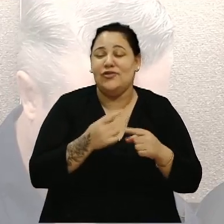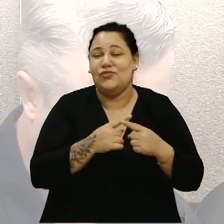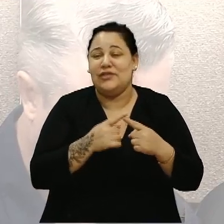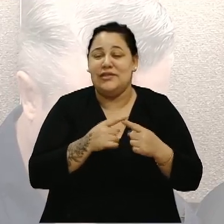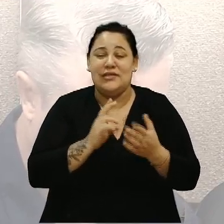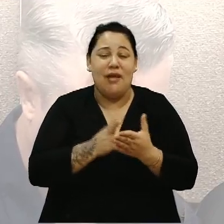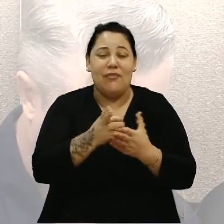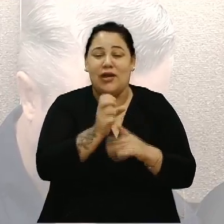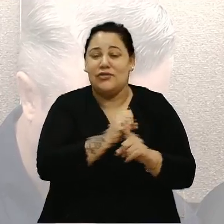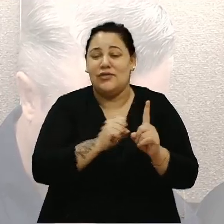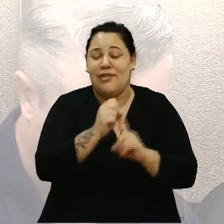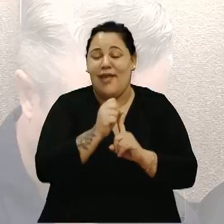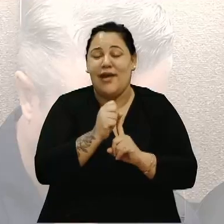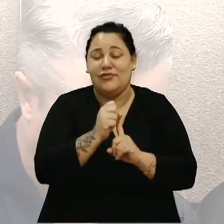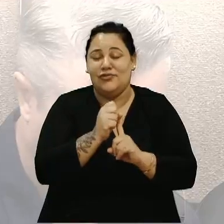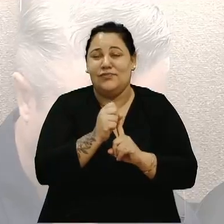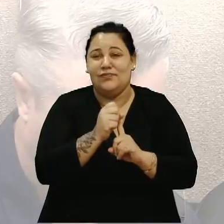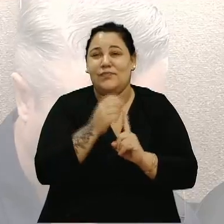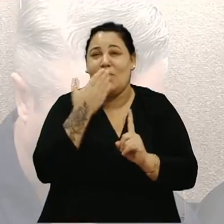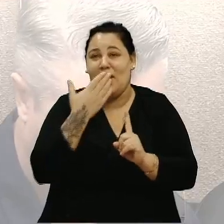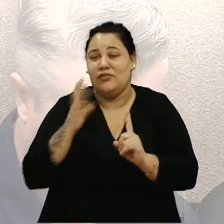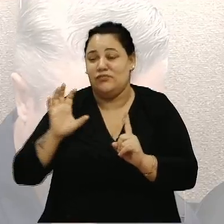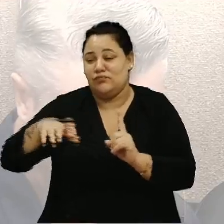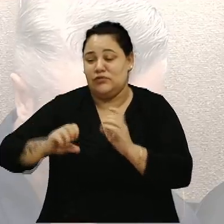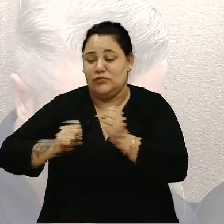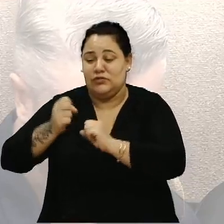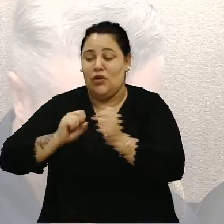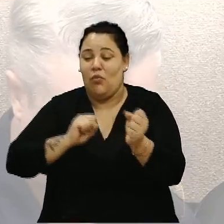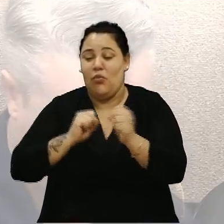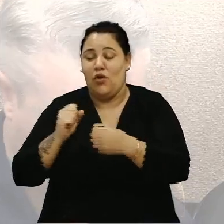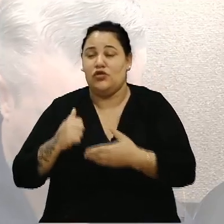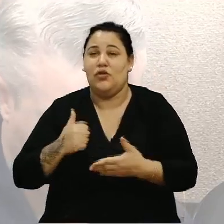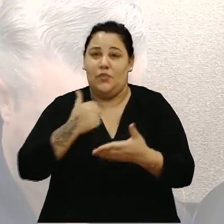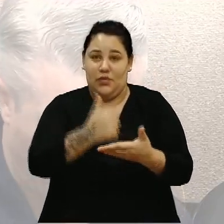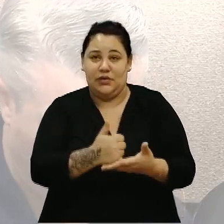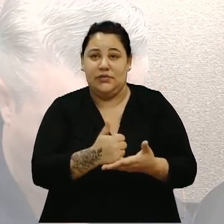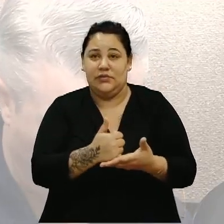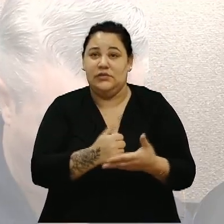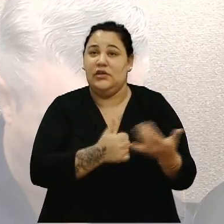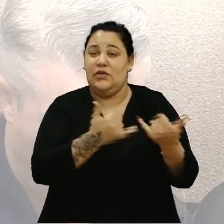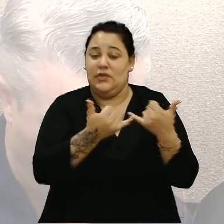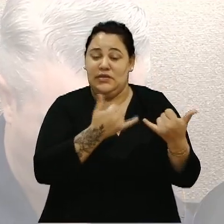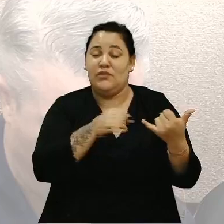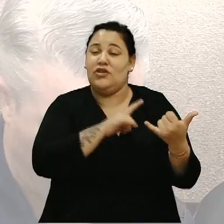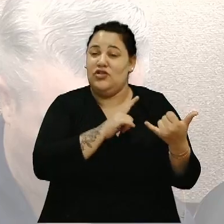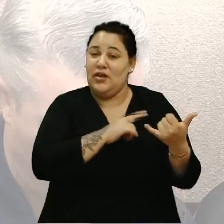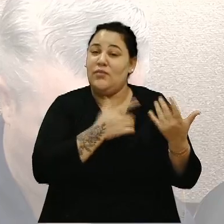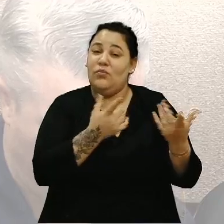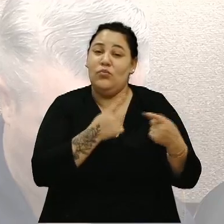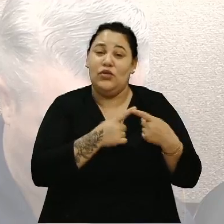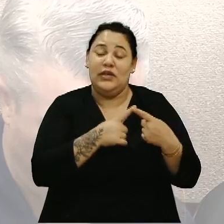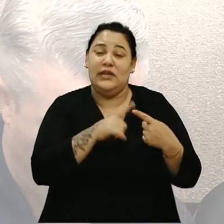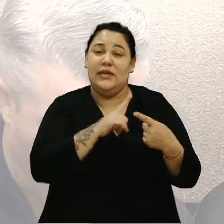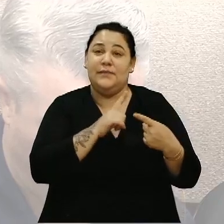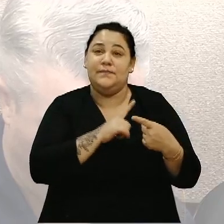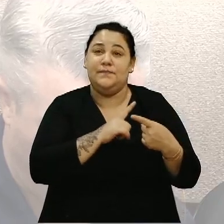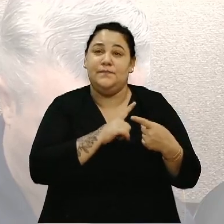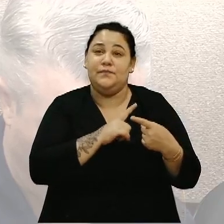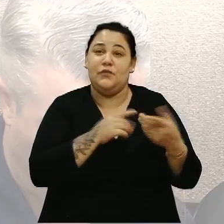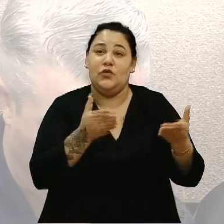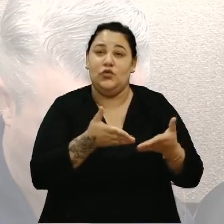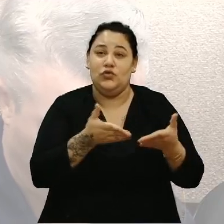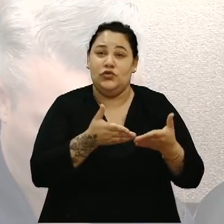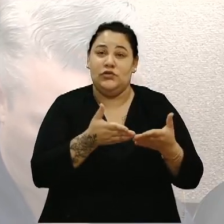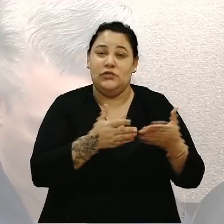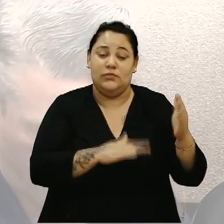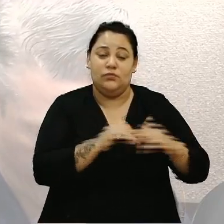setor empresarial puder apoiar, e é o exemplo que temos tido atualmente nessa